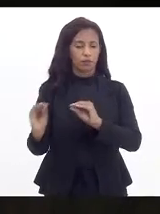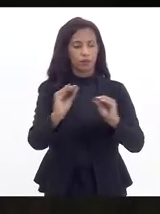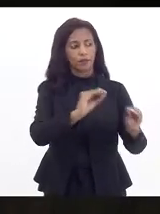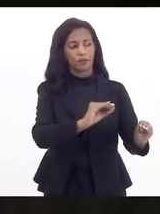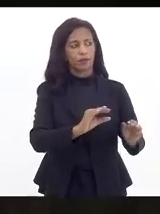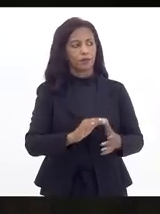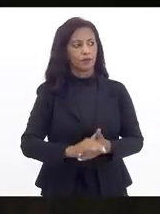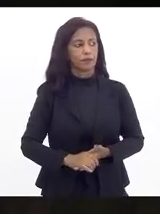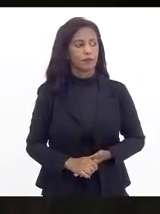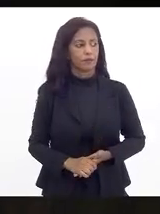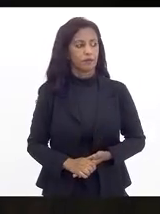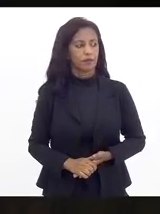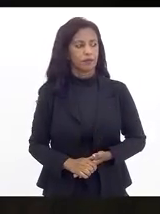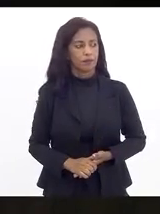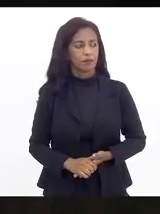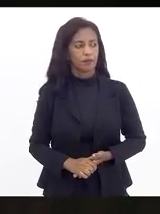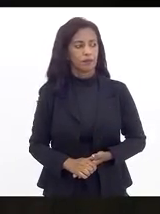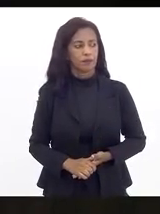aprovados.